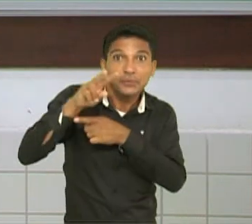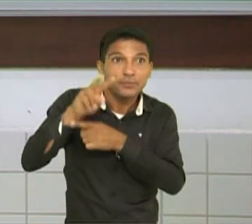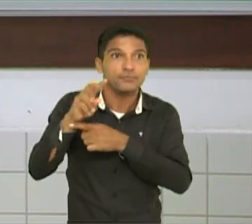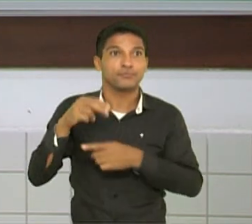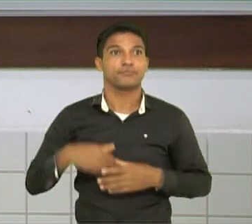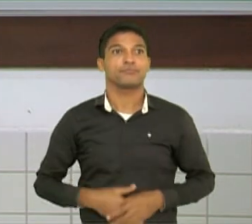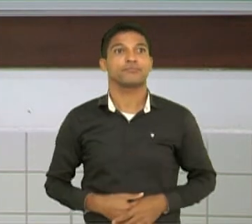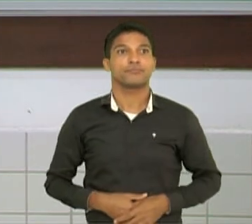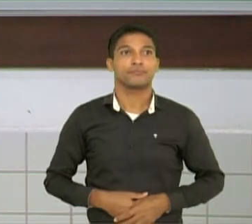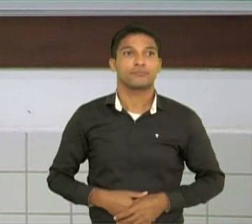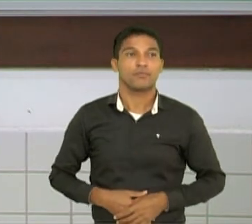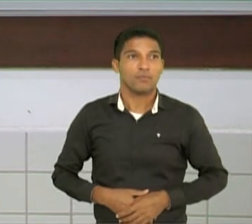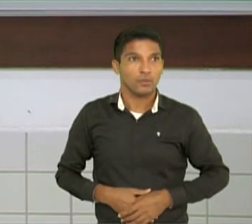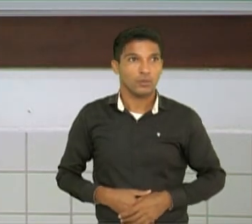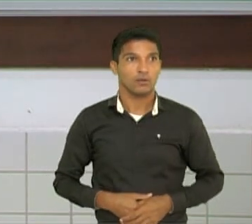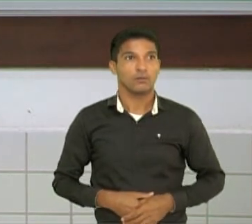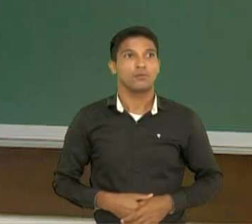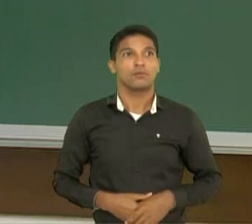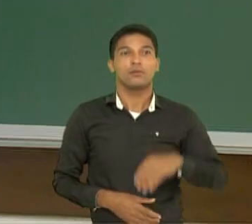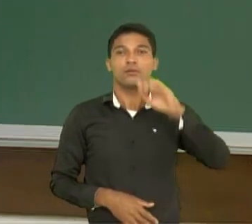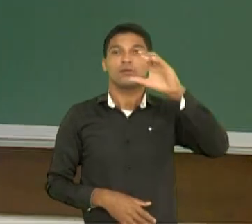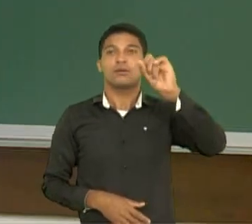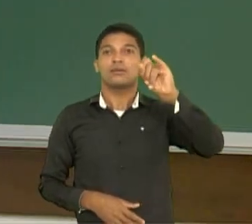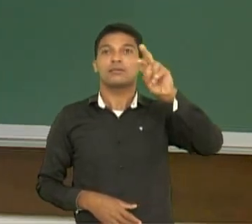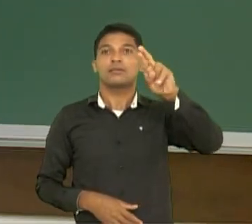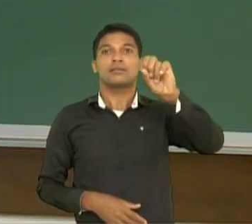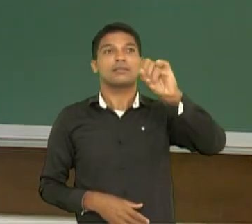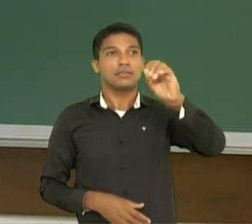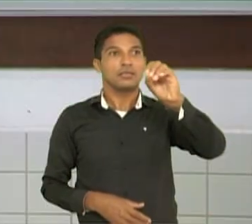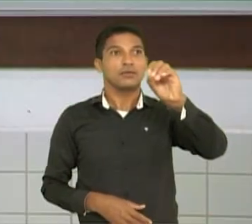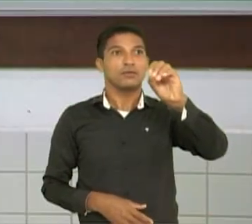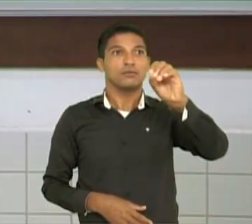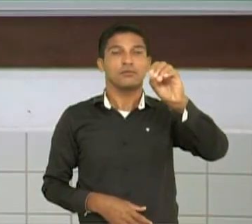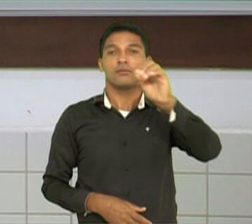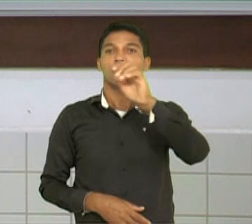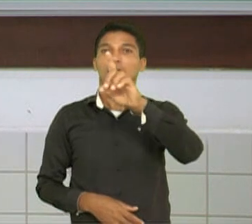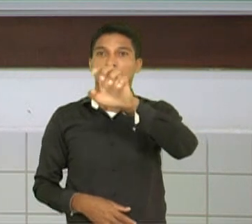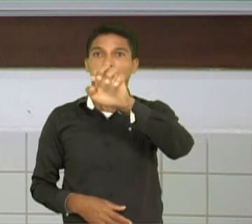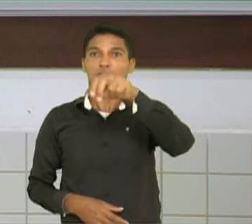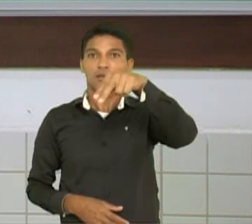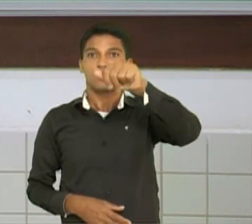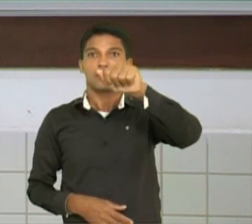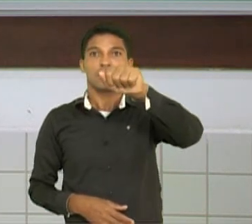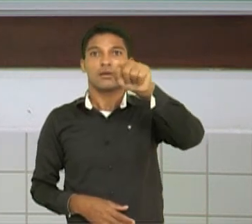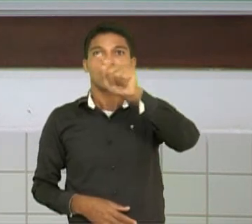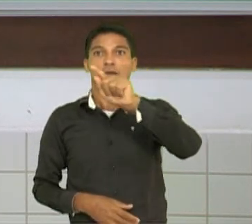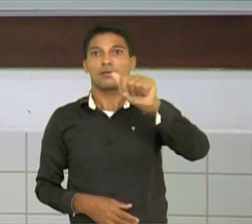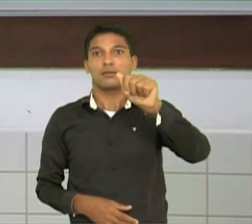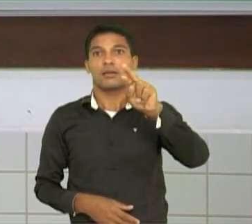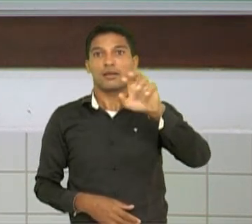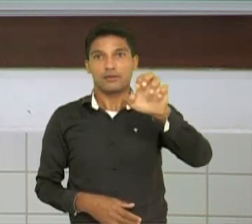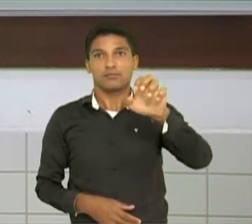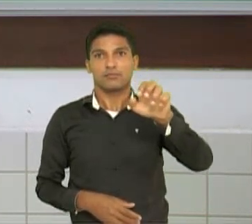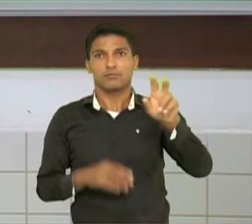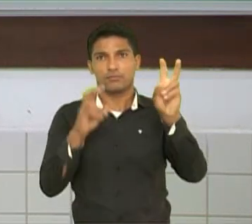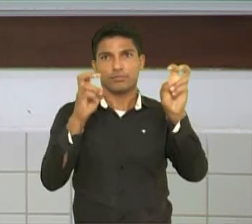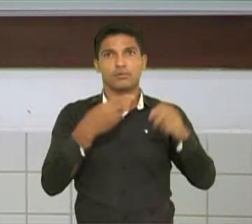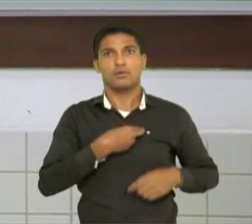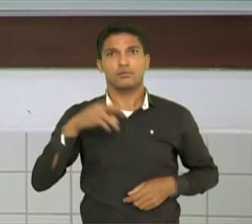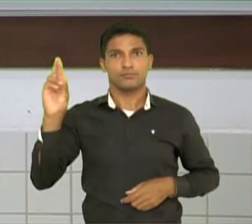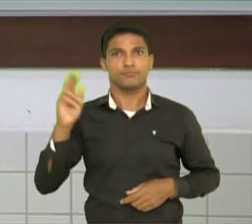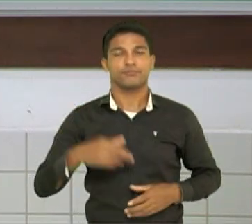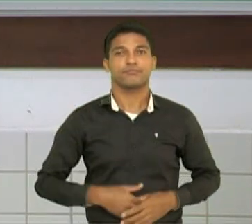mar. Círio de Nazaré, olha, falamos de uma religião oriental, o Cumbamela da Índia, o